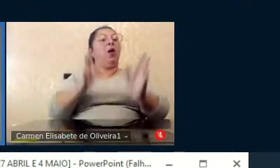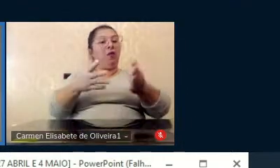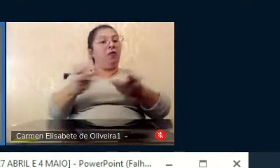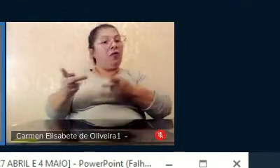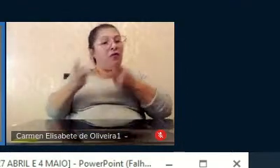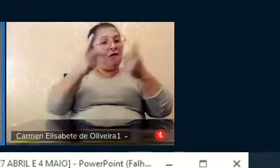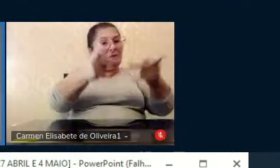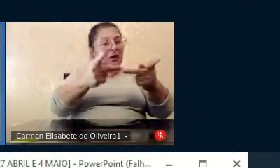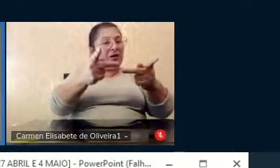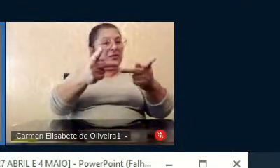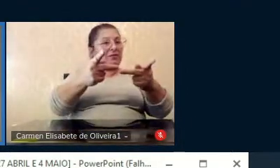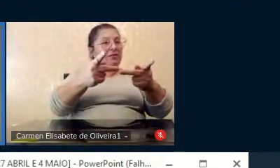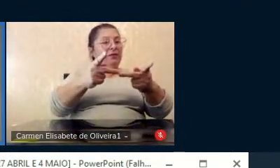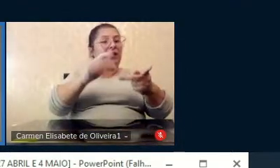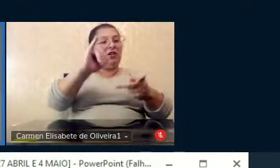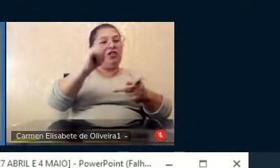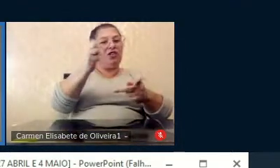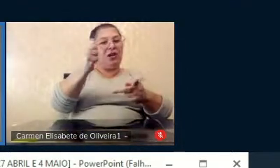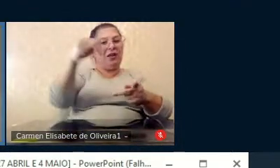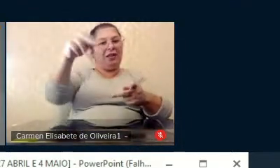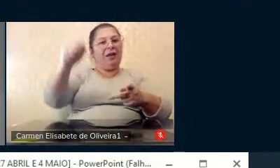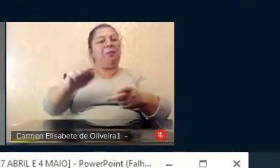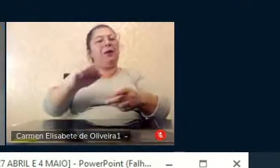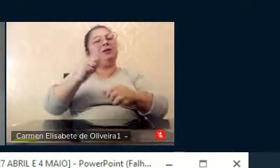então, para substituir a nossa intérprete um pouco.